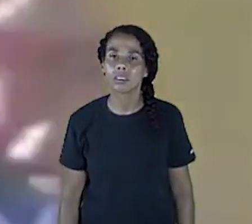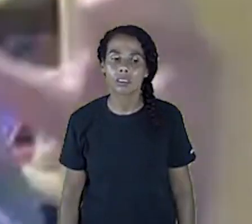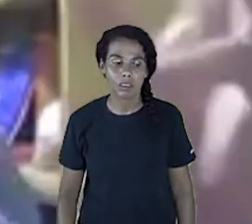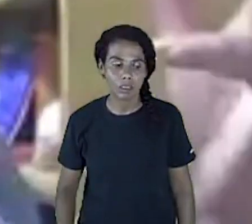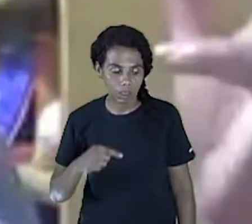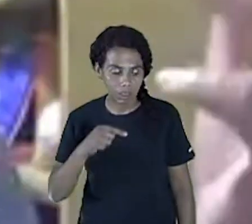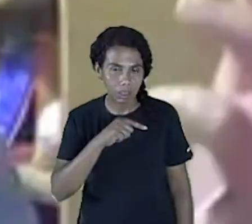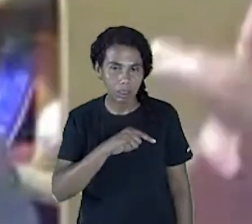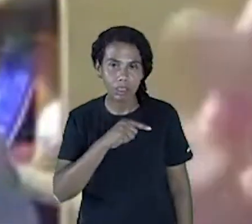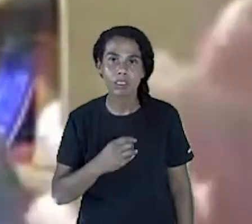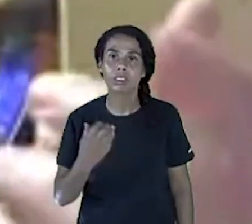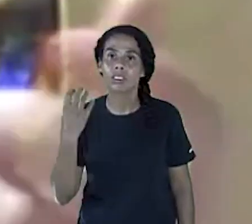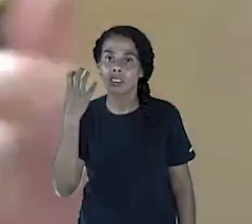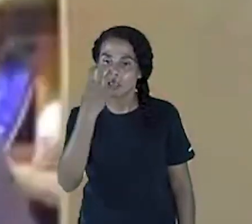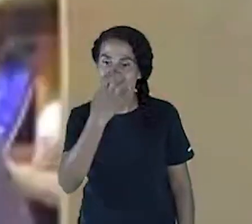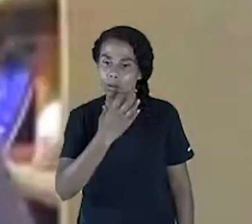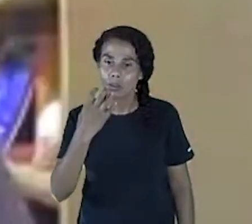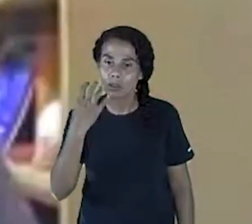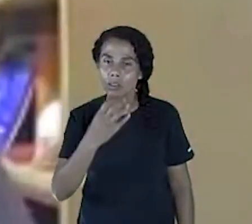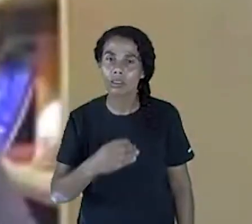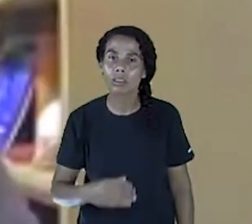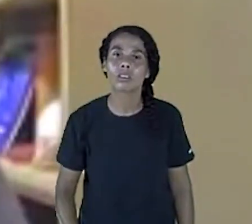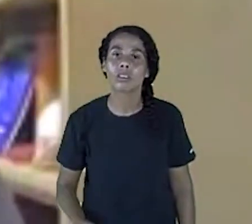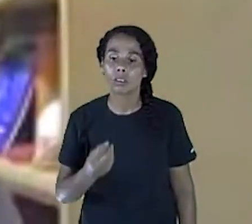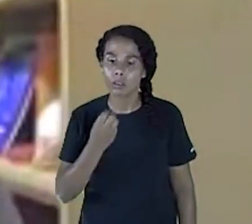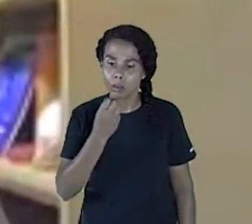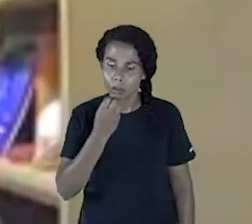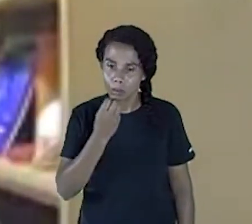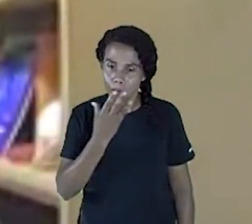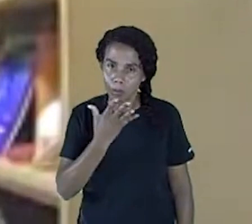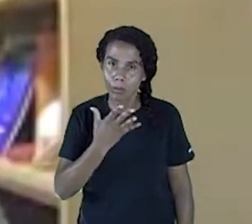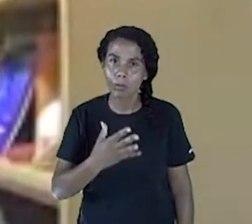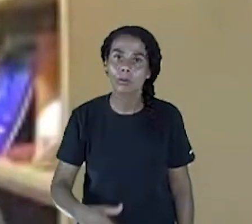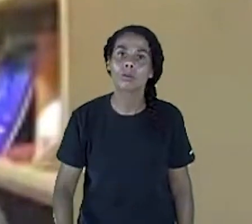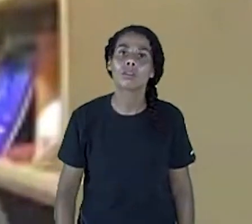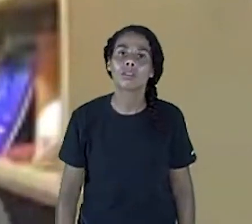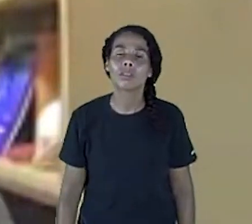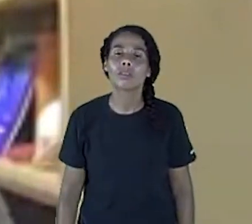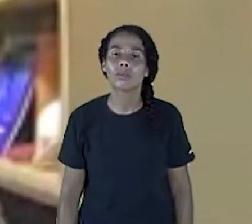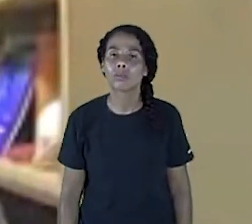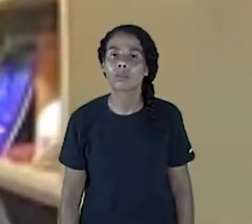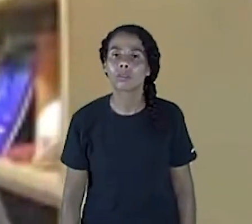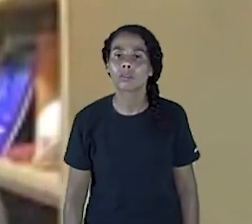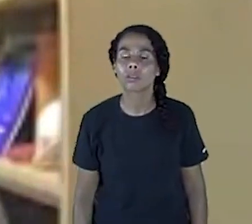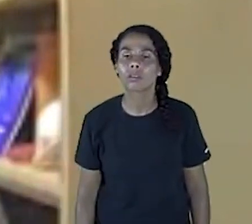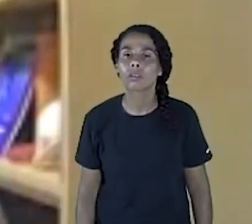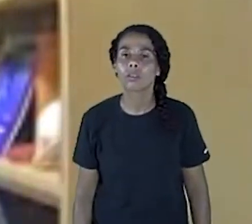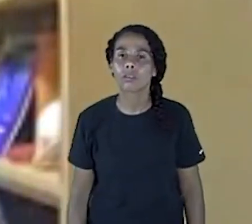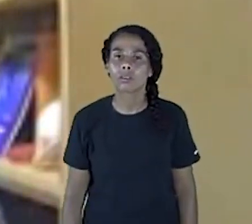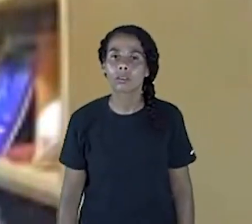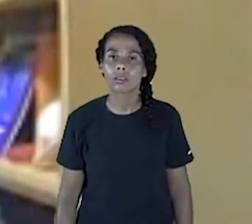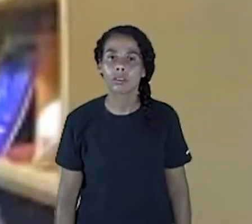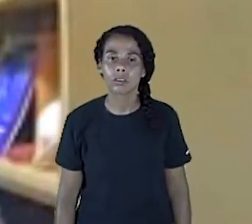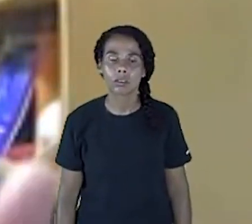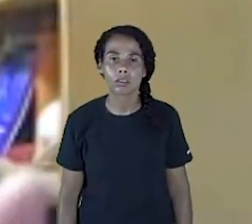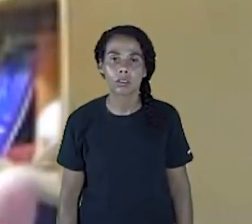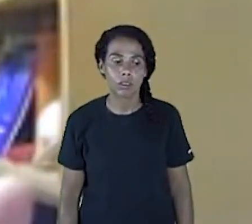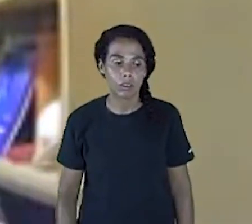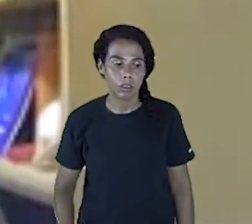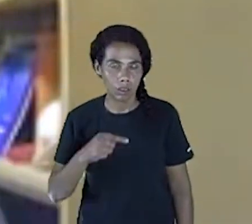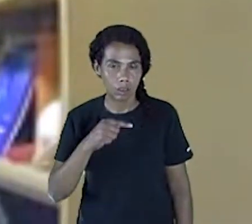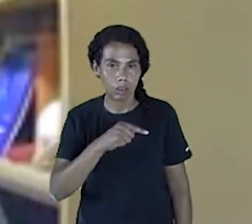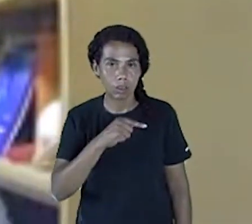pelo contrário. Estão transmutando essa energia política que está aí e tudo mais. Então, o Gil é essa referência,